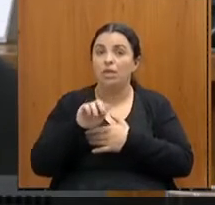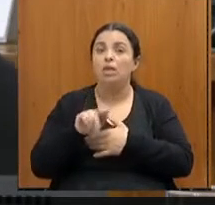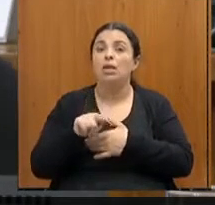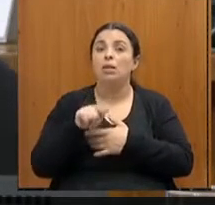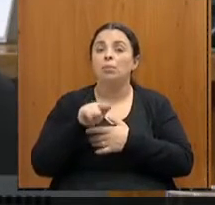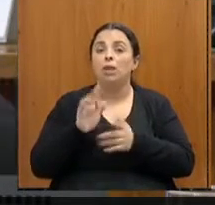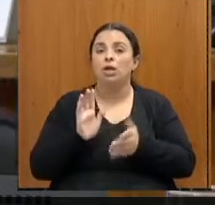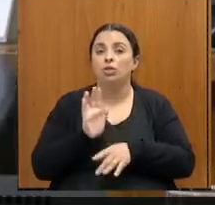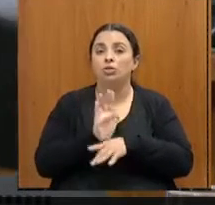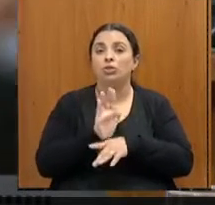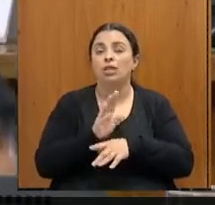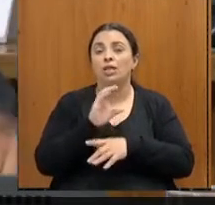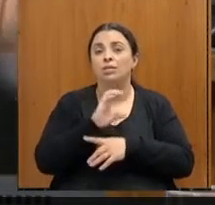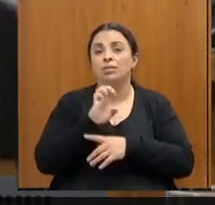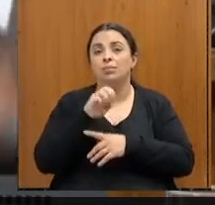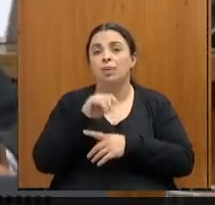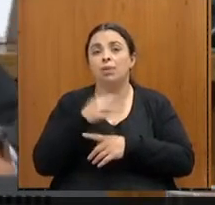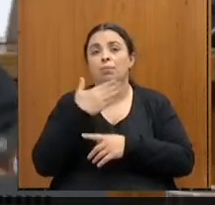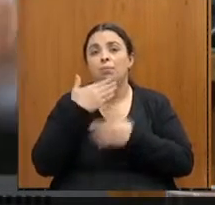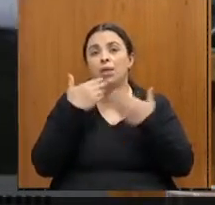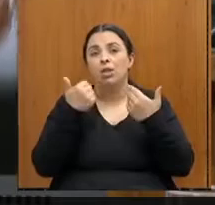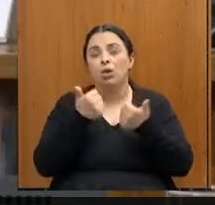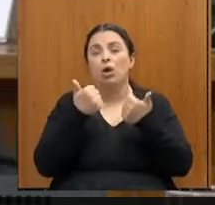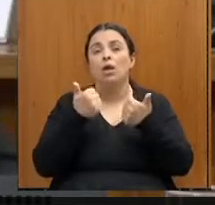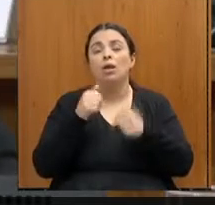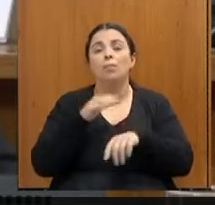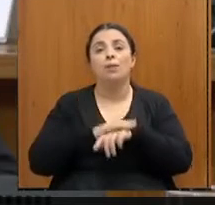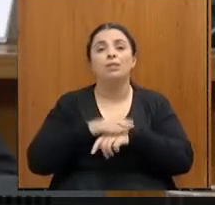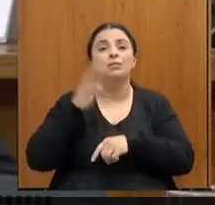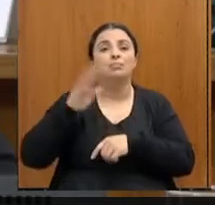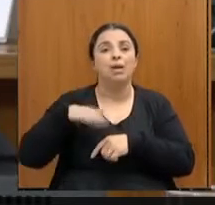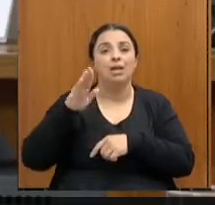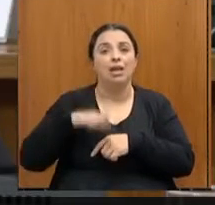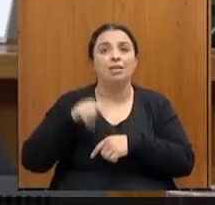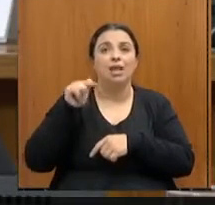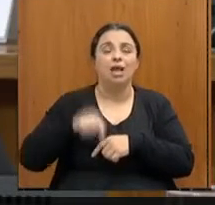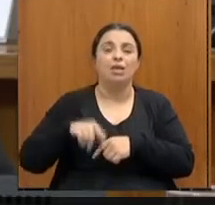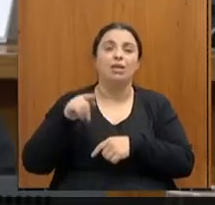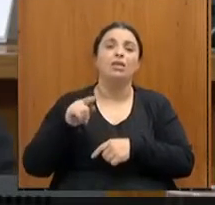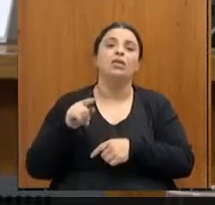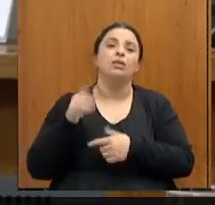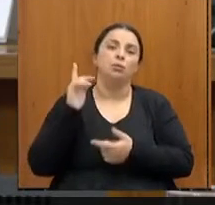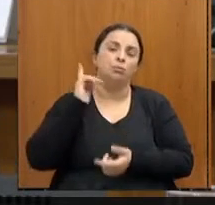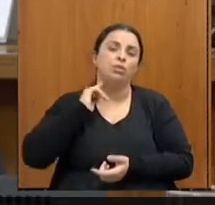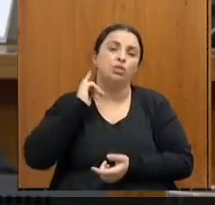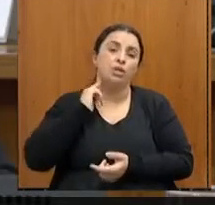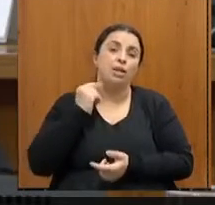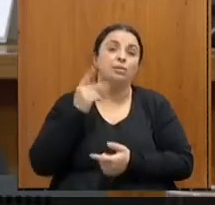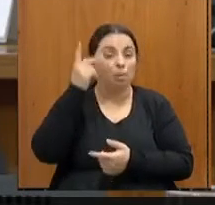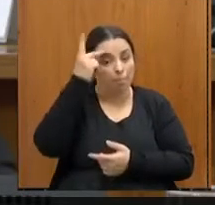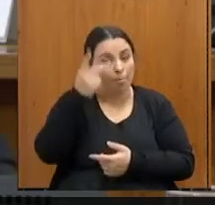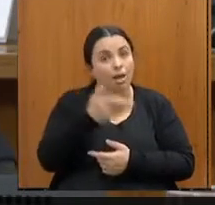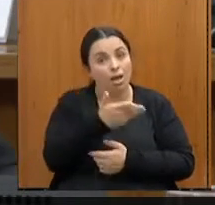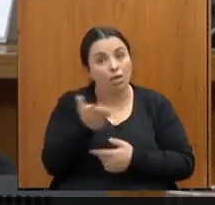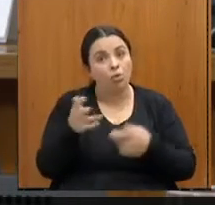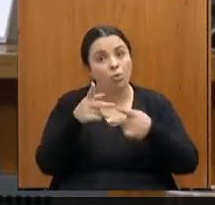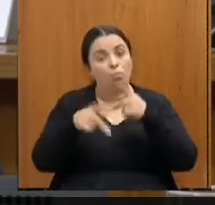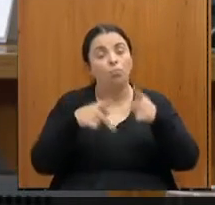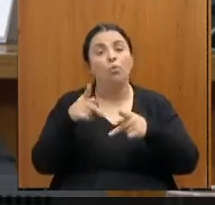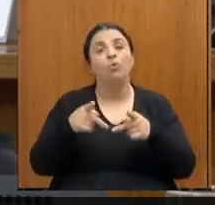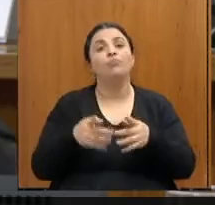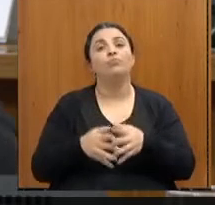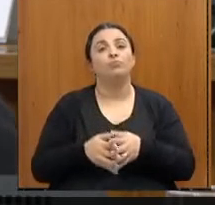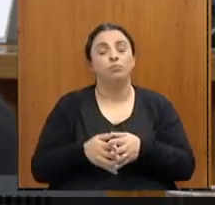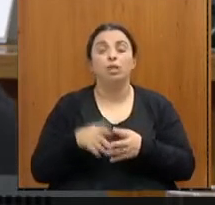melhor e mais barata aqui no nosso estado para os mineiros então estamos